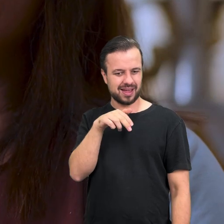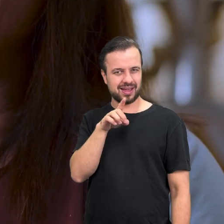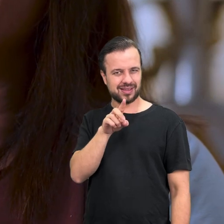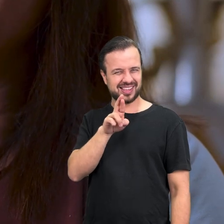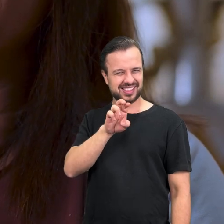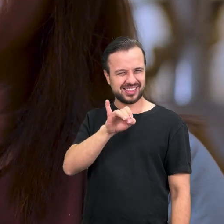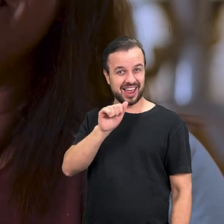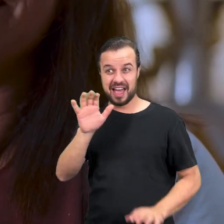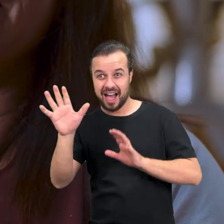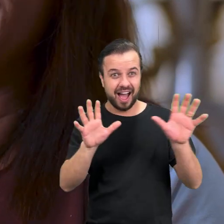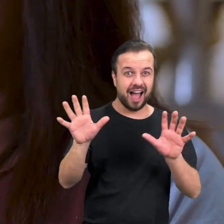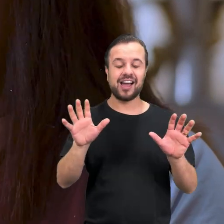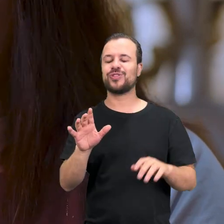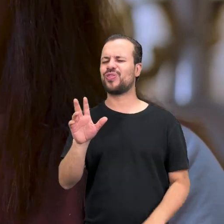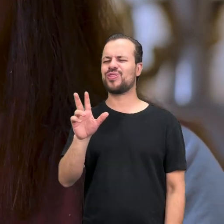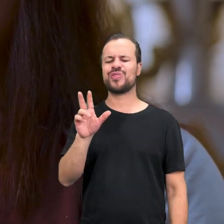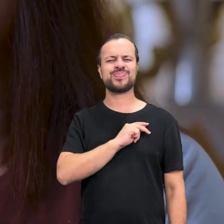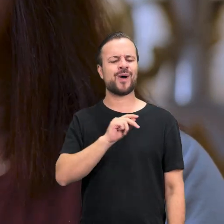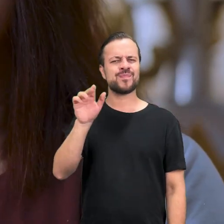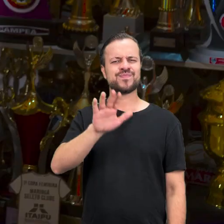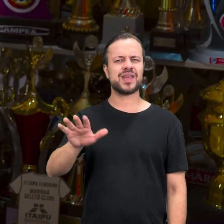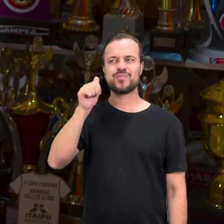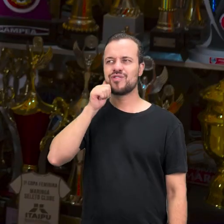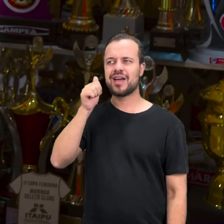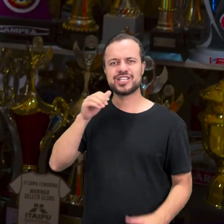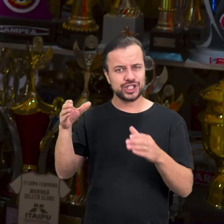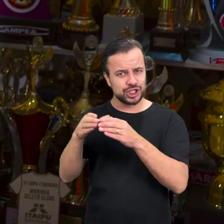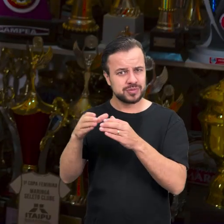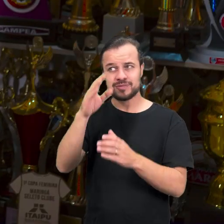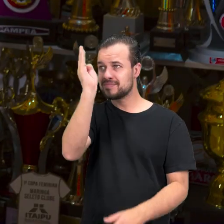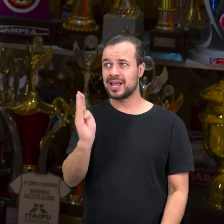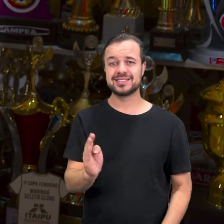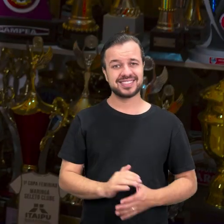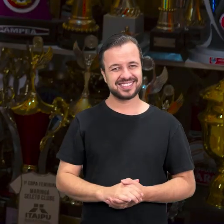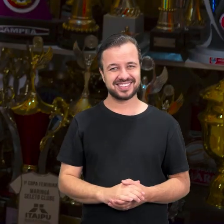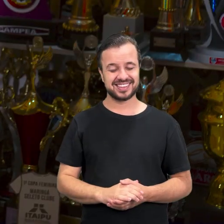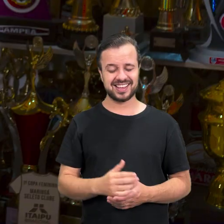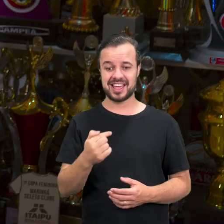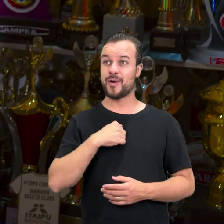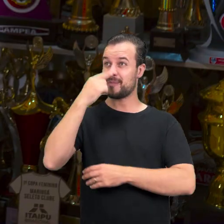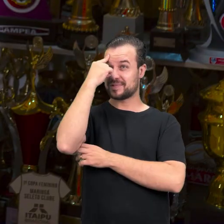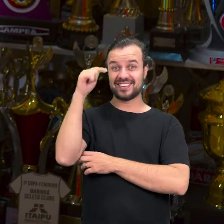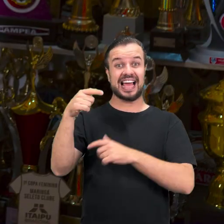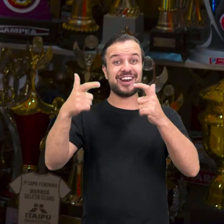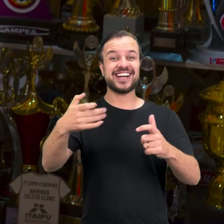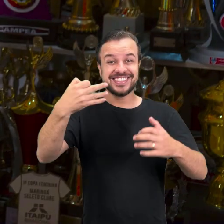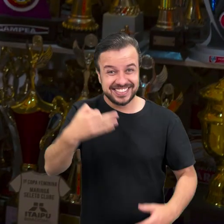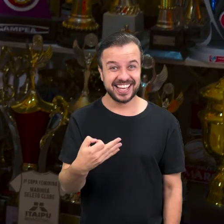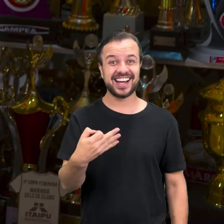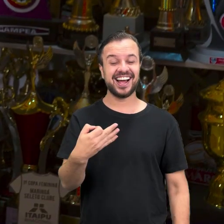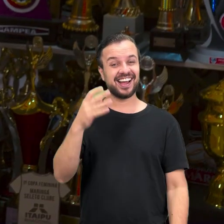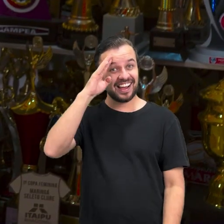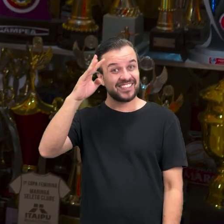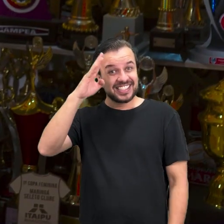goleira. Então era assim, todos meninos da seleção brasileira. Então, para nós, eu estava no lugar certo, né? Porque jogar com